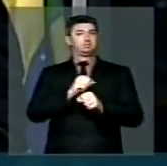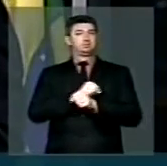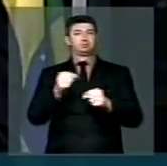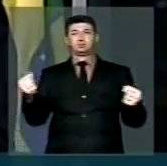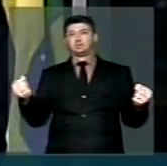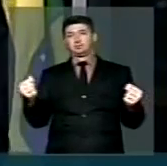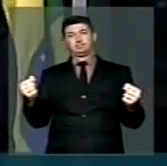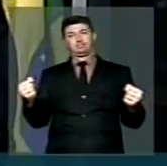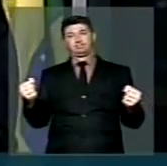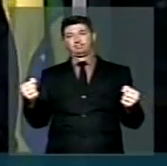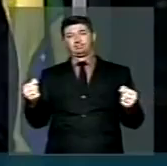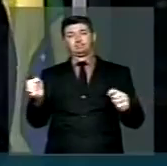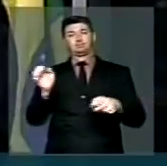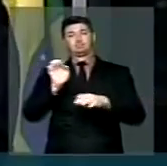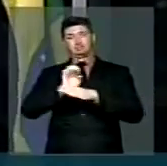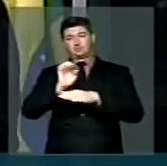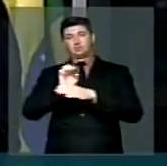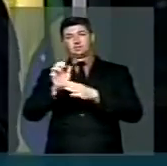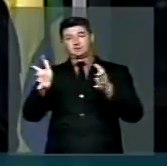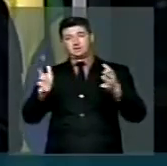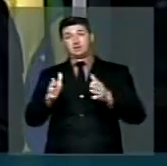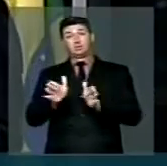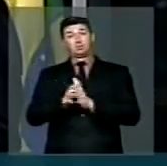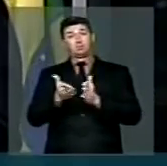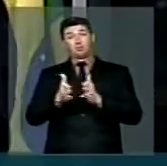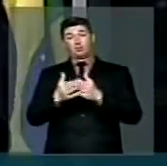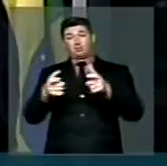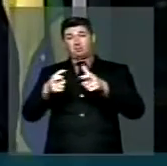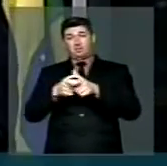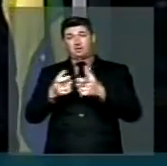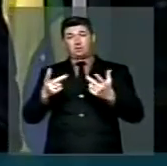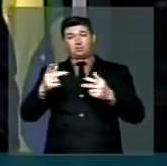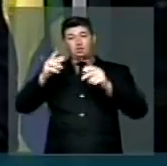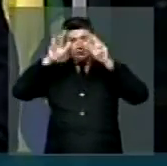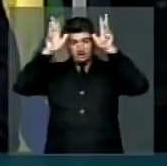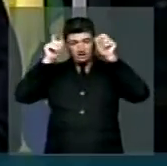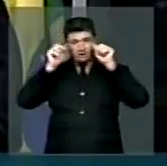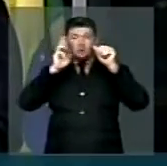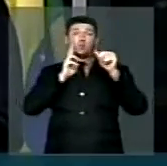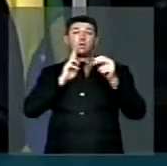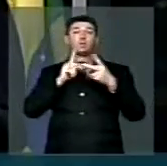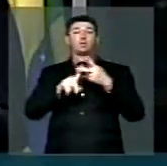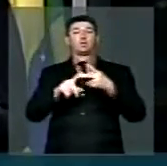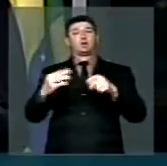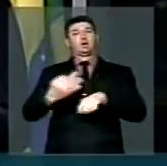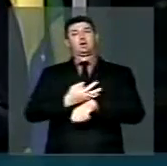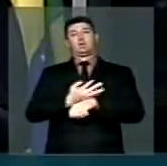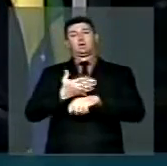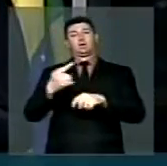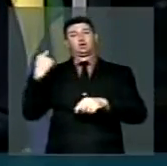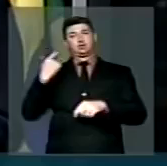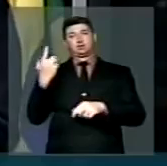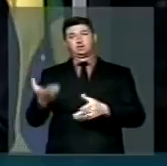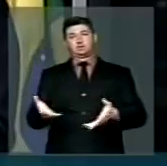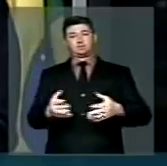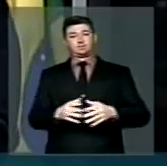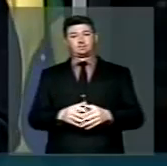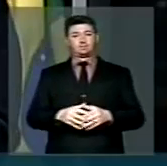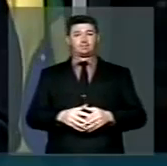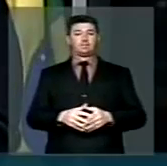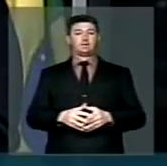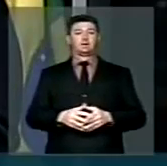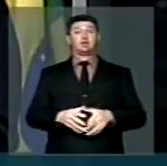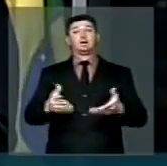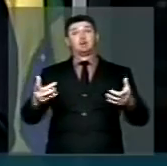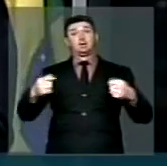impossível para os estados pobres e pequenos como o estado do Acre e o estado de Rondônia suportarem sozinhos. E daí é que